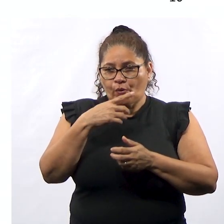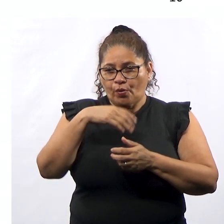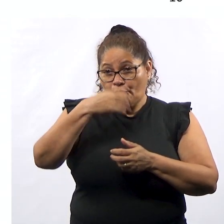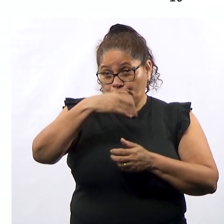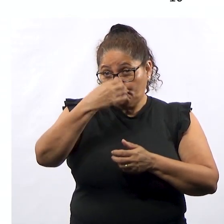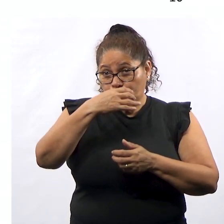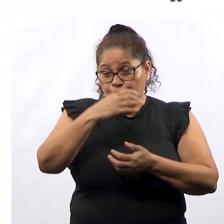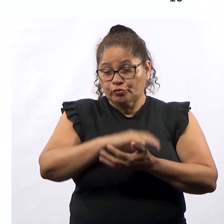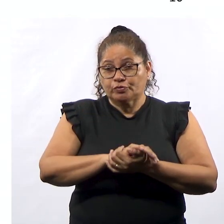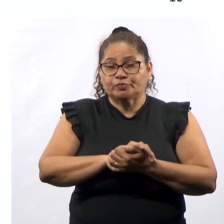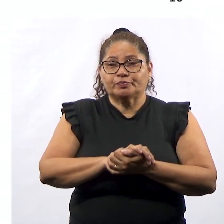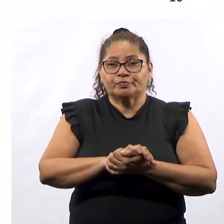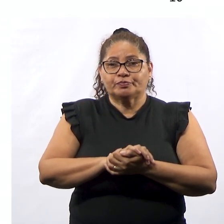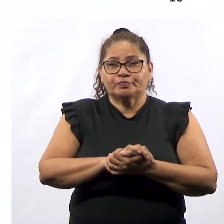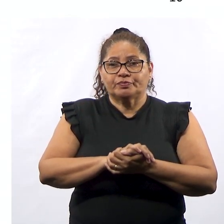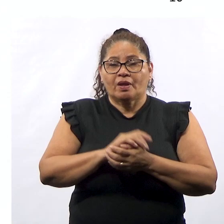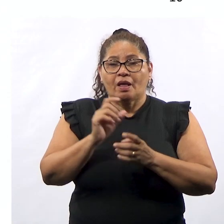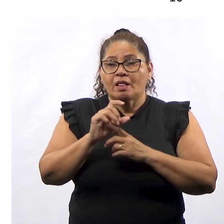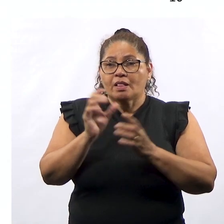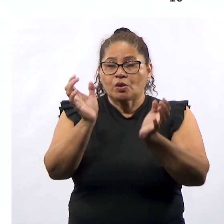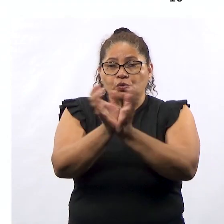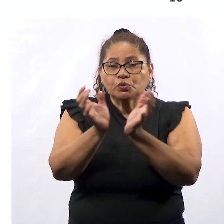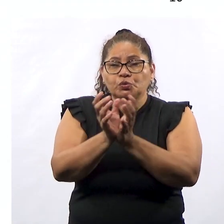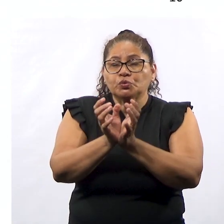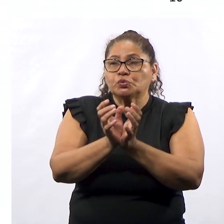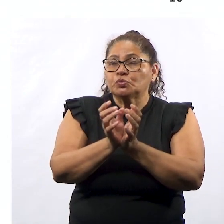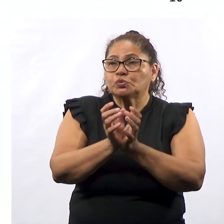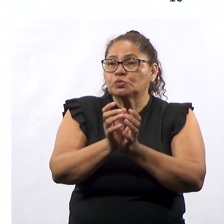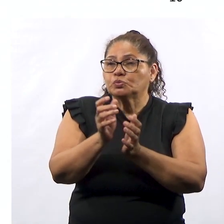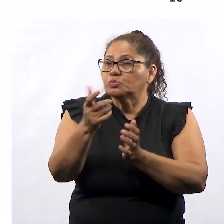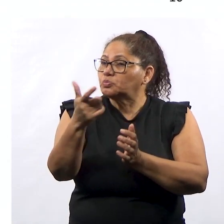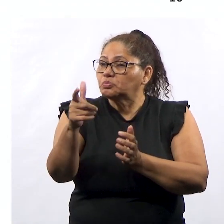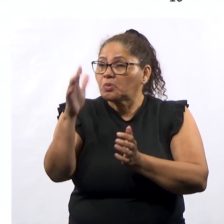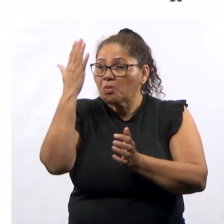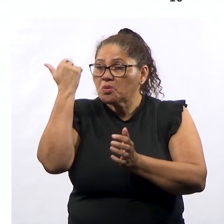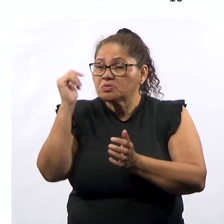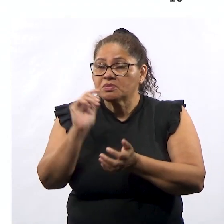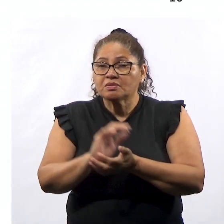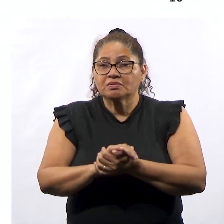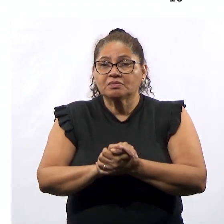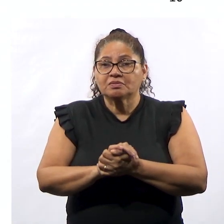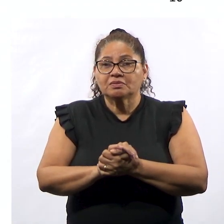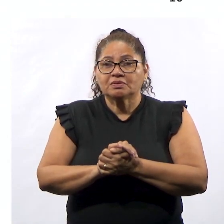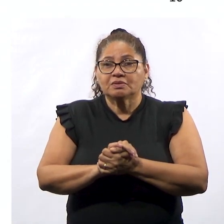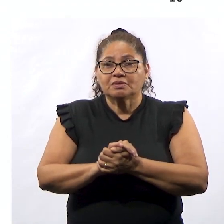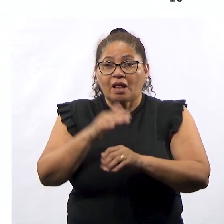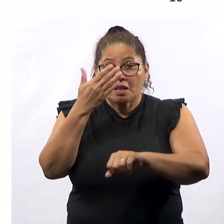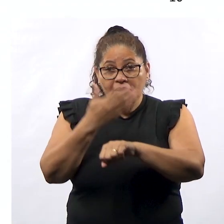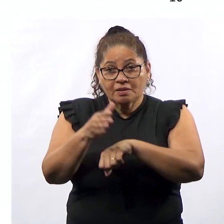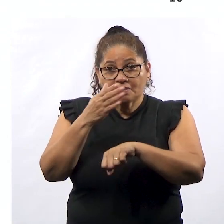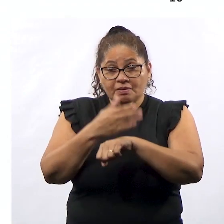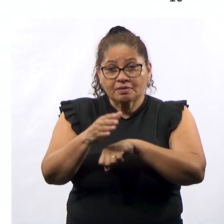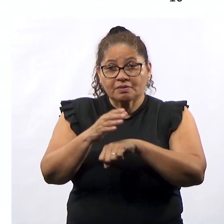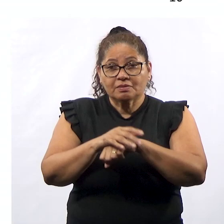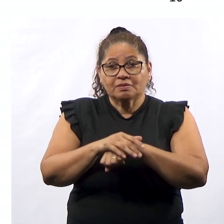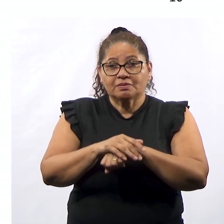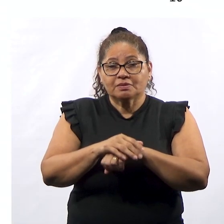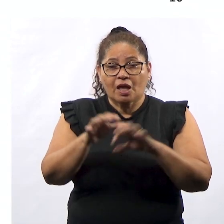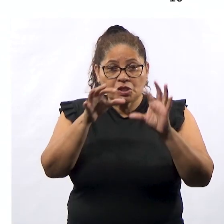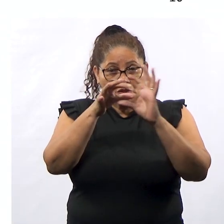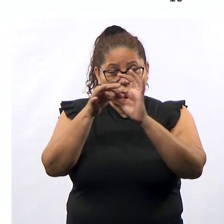exemplo, para um grupo que nem sequer sabe o que é isso. Ele é praticado em